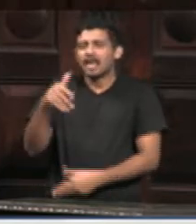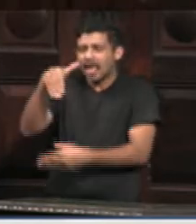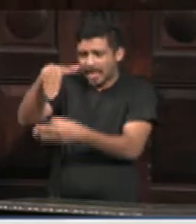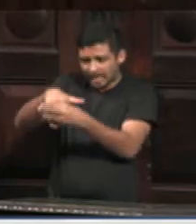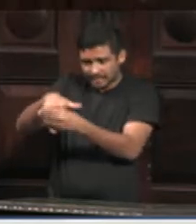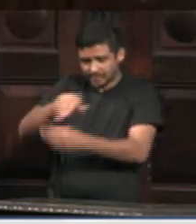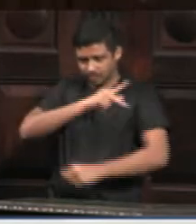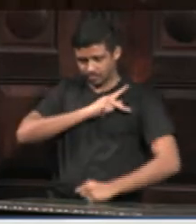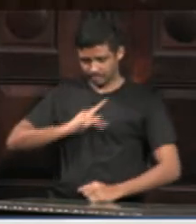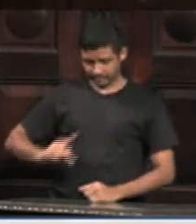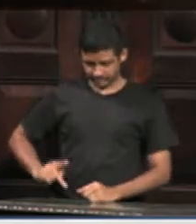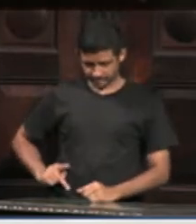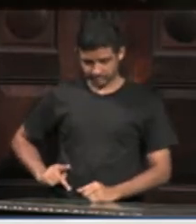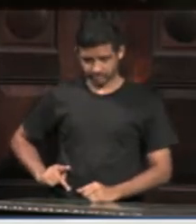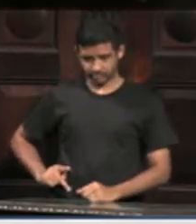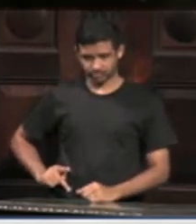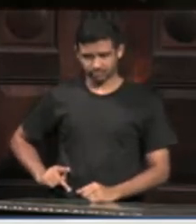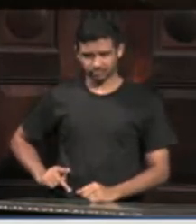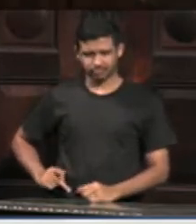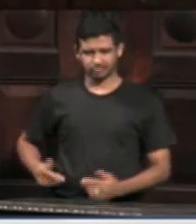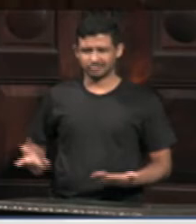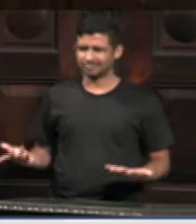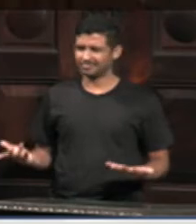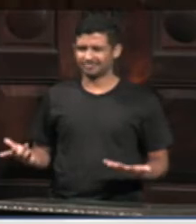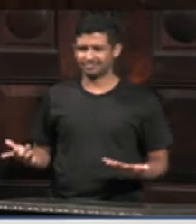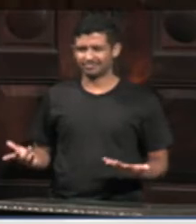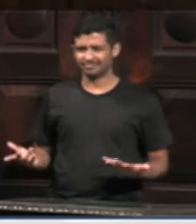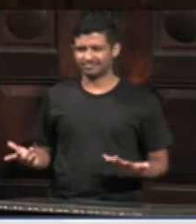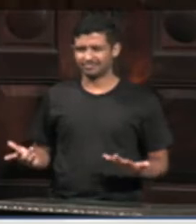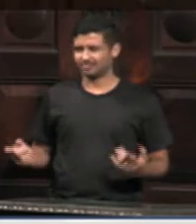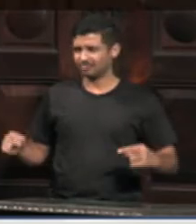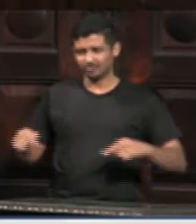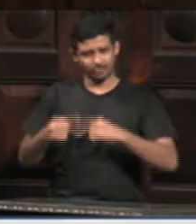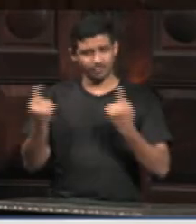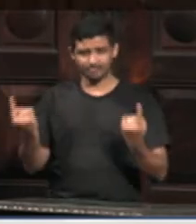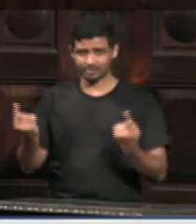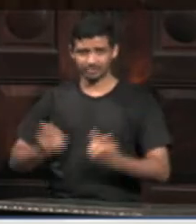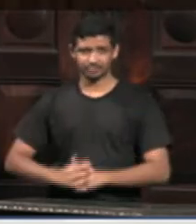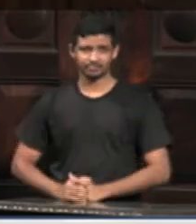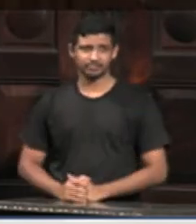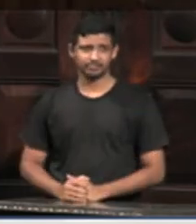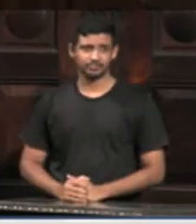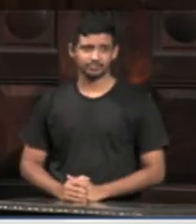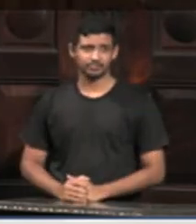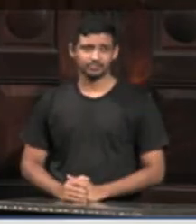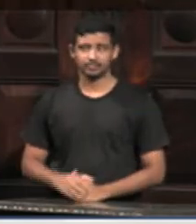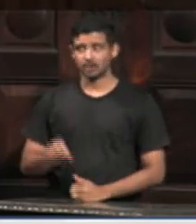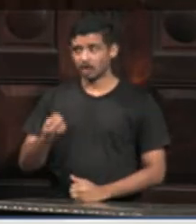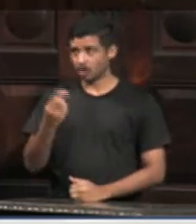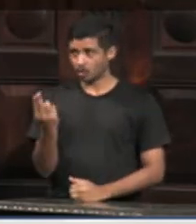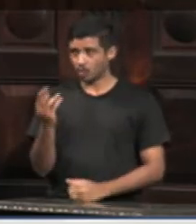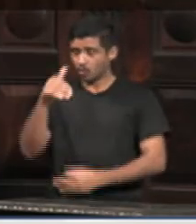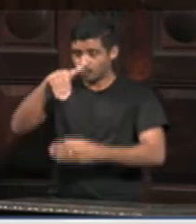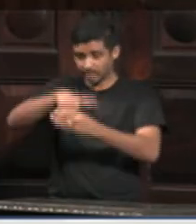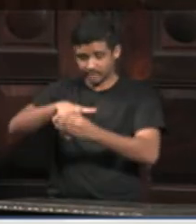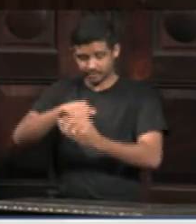presidencial distante de nós e o fator eleição